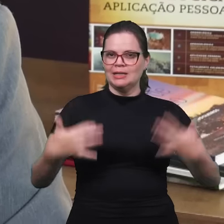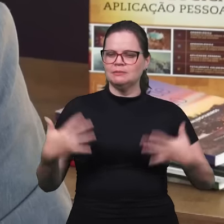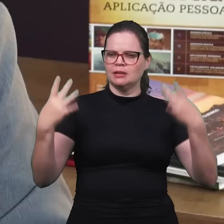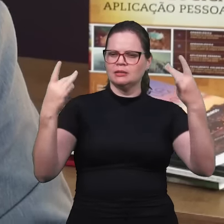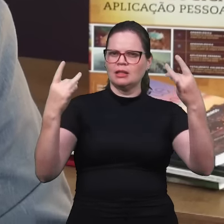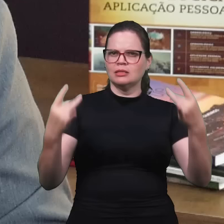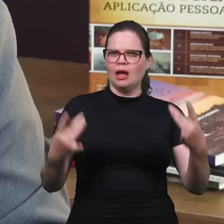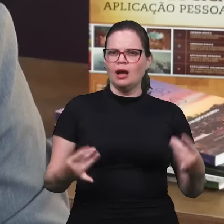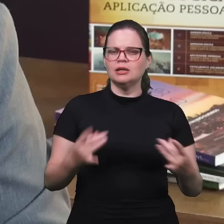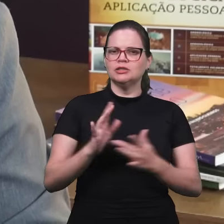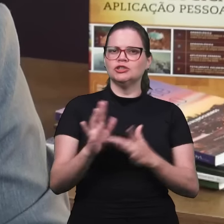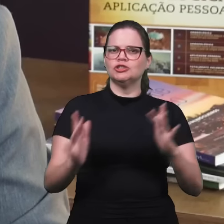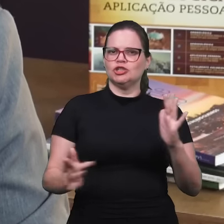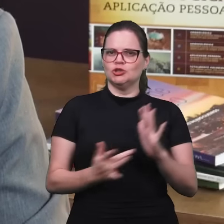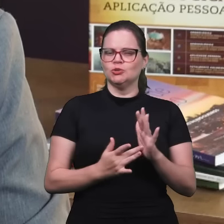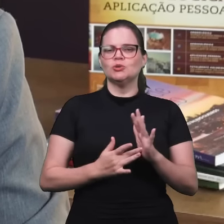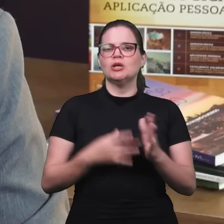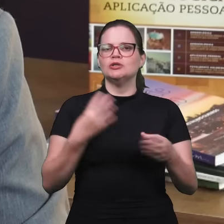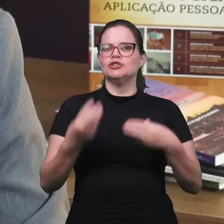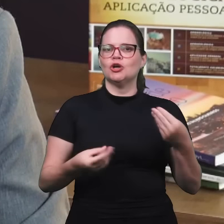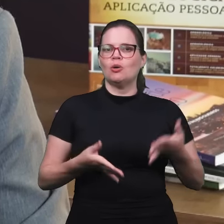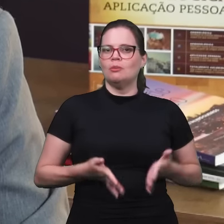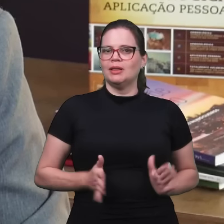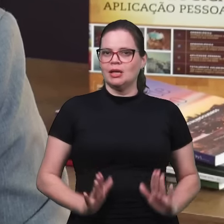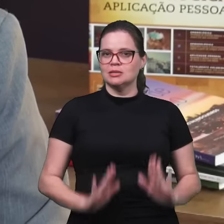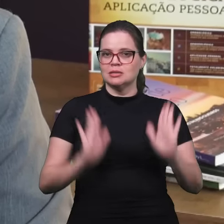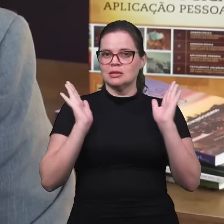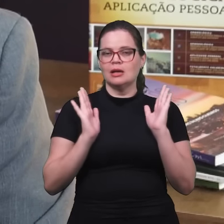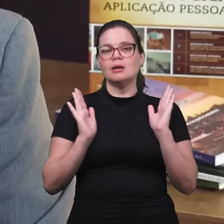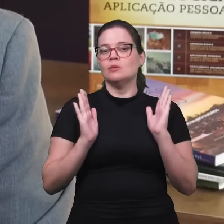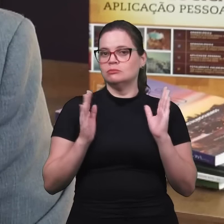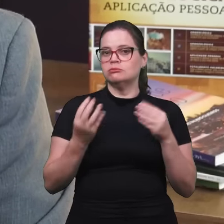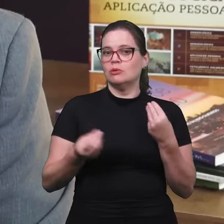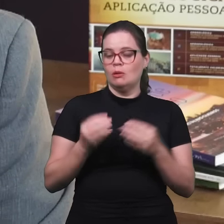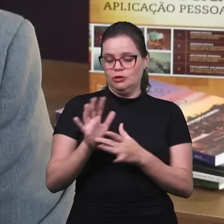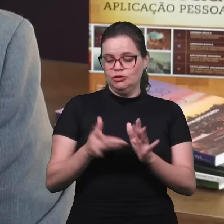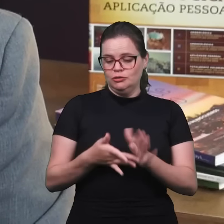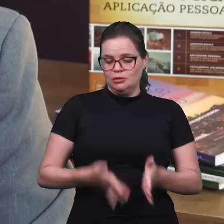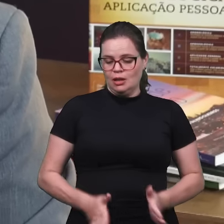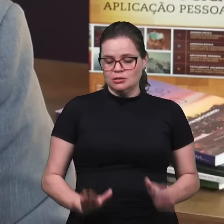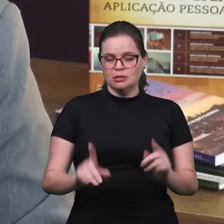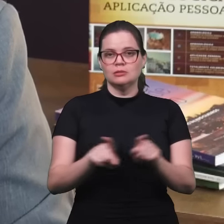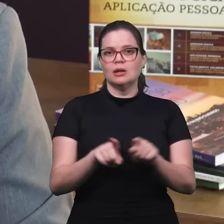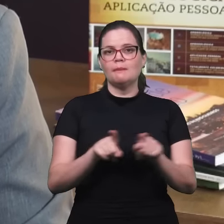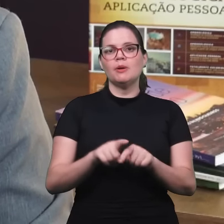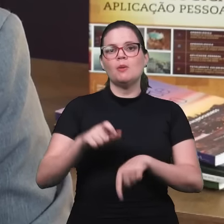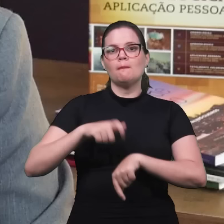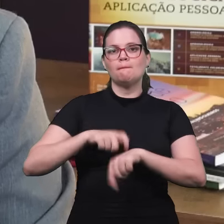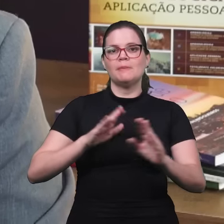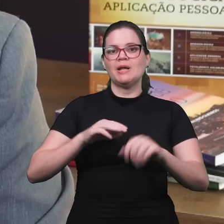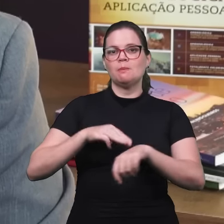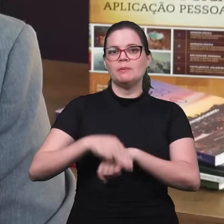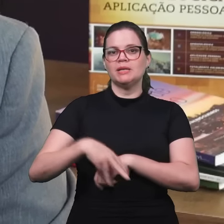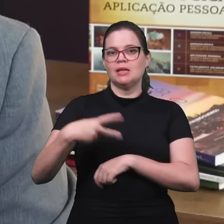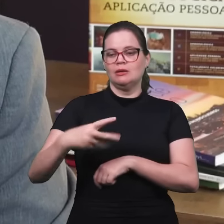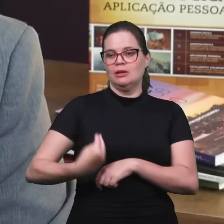Jesus, né? Sobre o seu nascimento, nós vamos ver isso, vai relatar sobre o ministério, a sua dor,